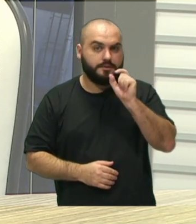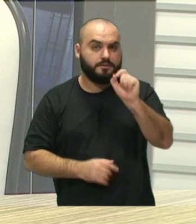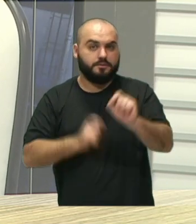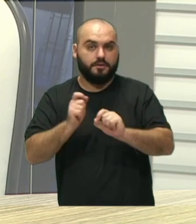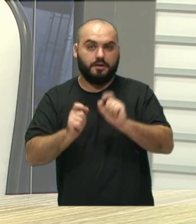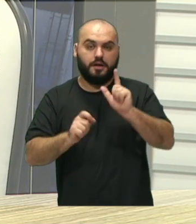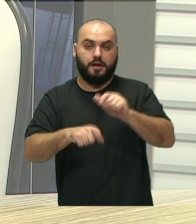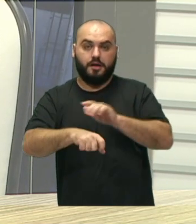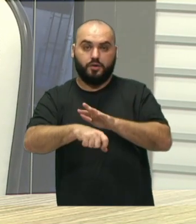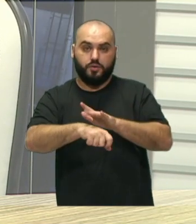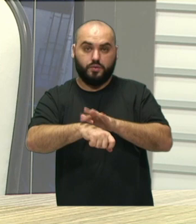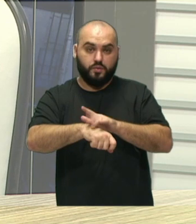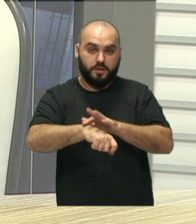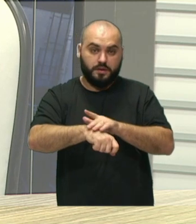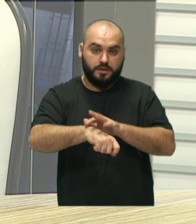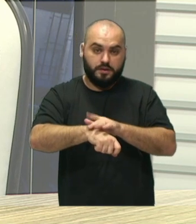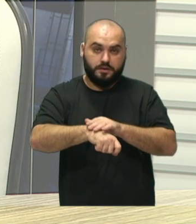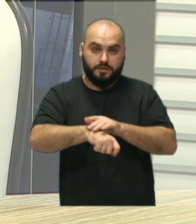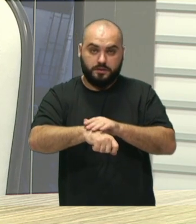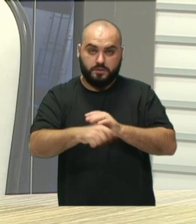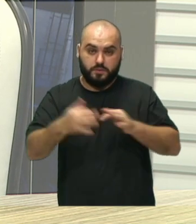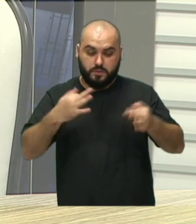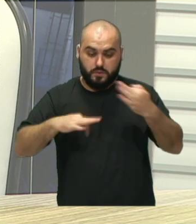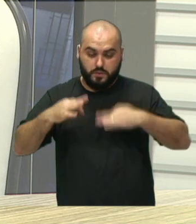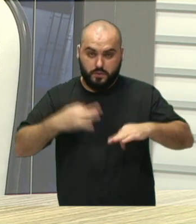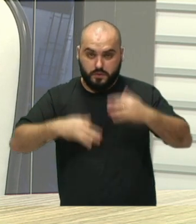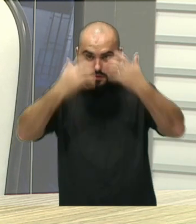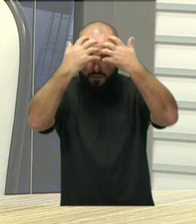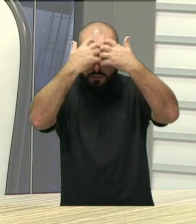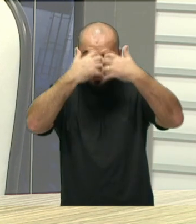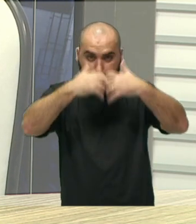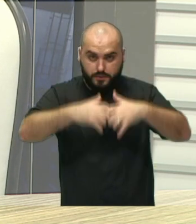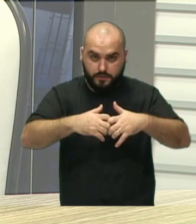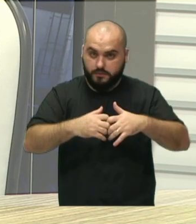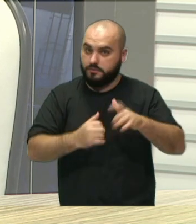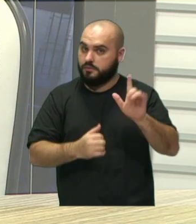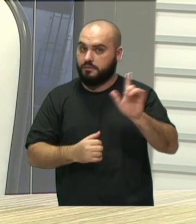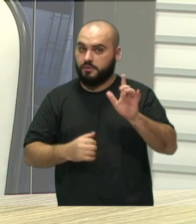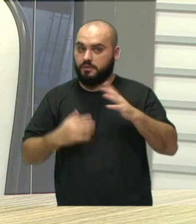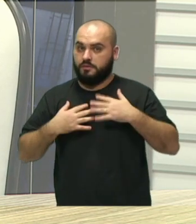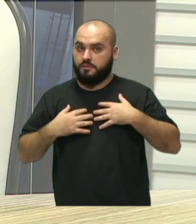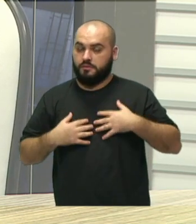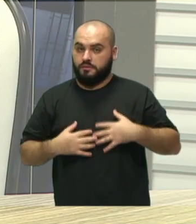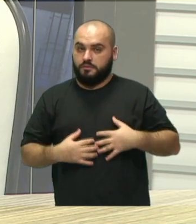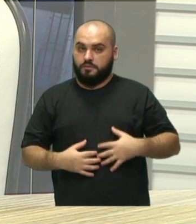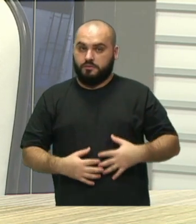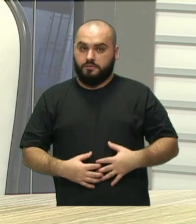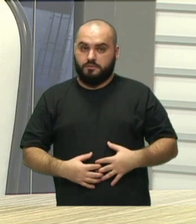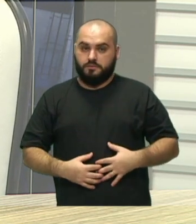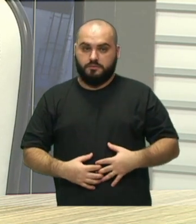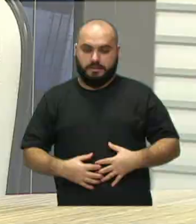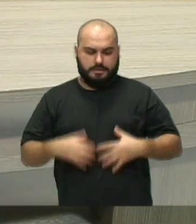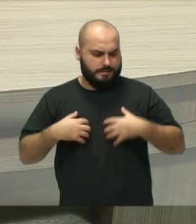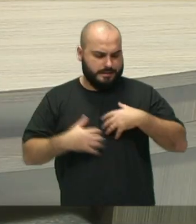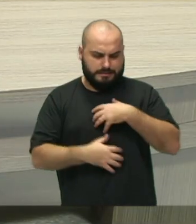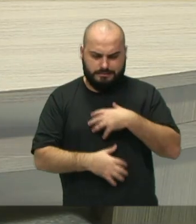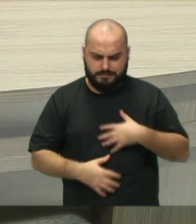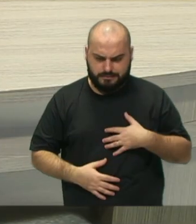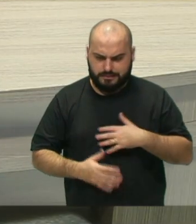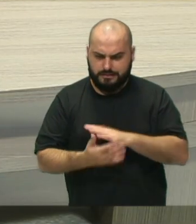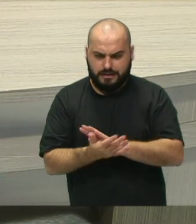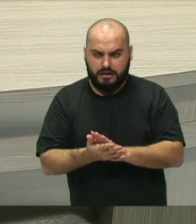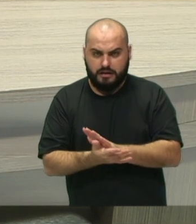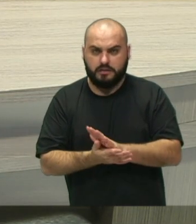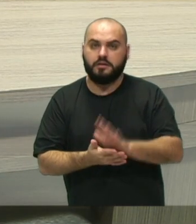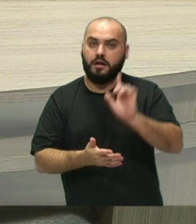uma doença, que essa dor ela tem fundo neurológico e não é físico, não é músculo